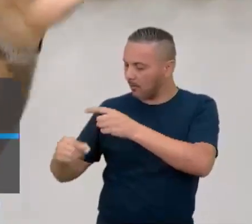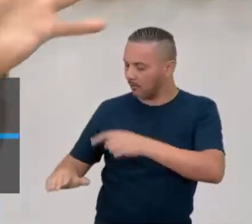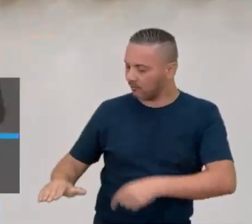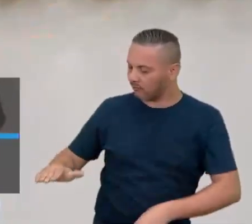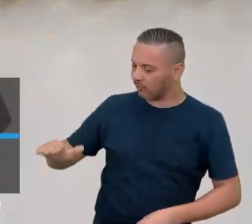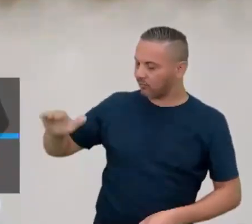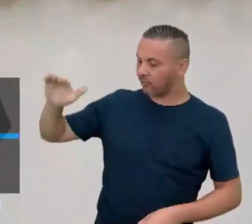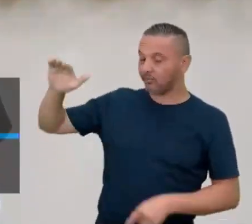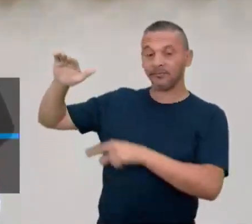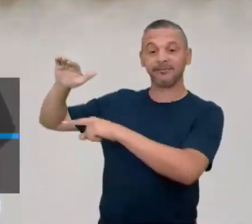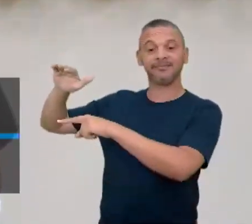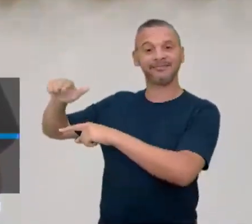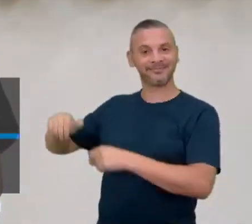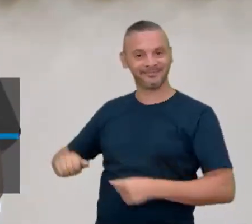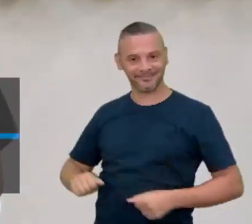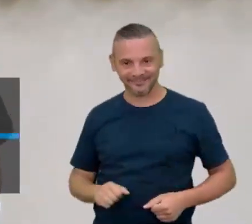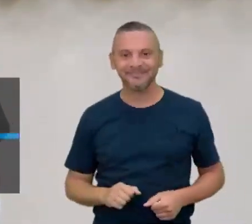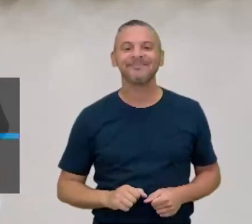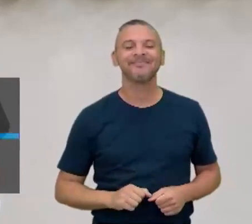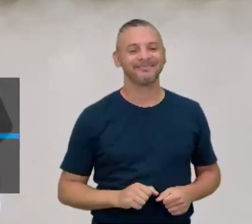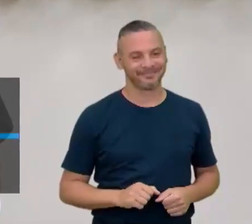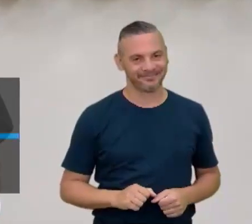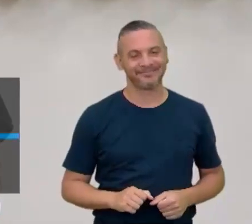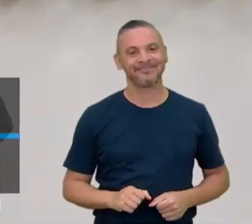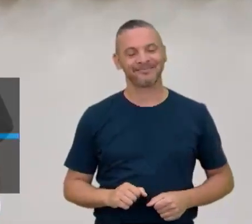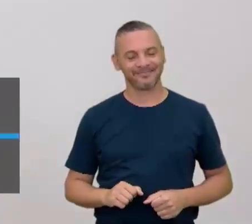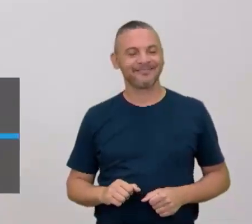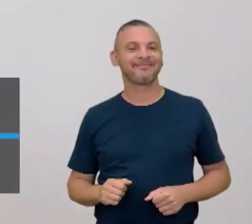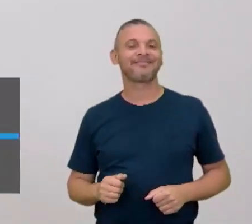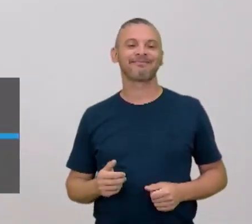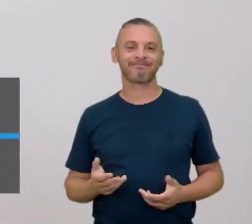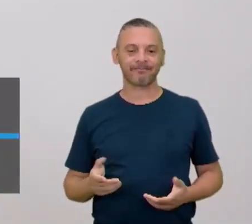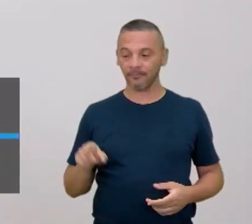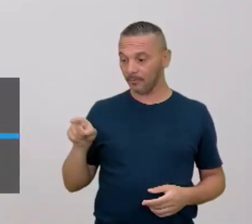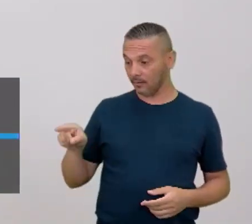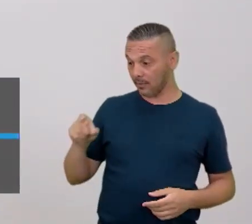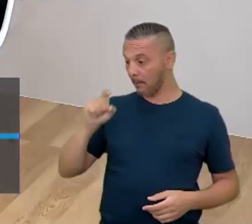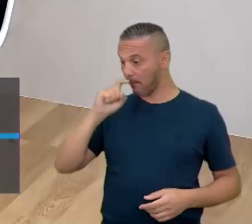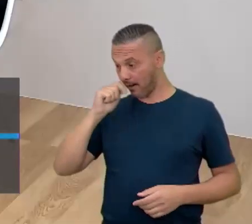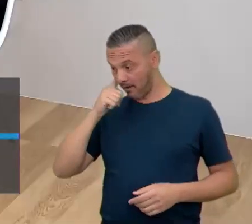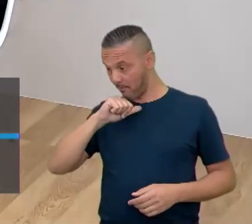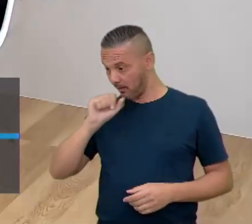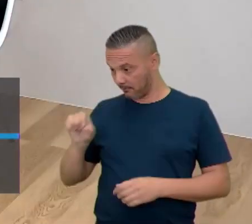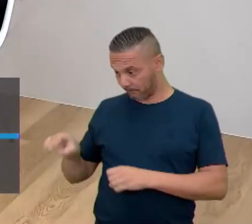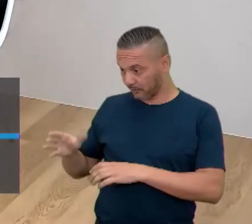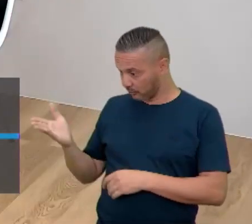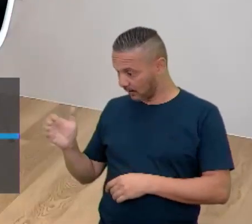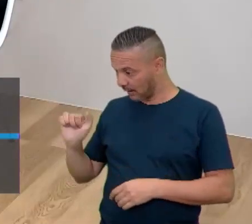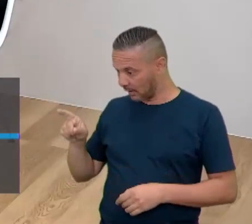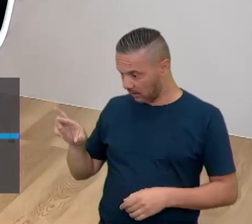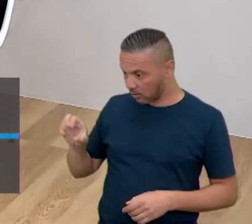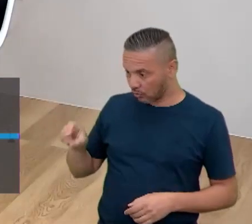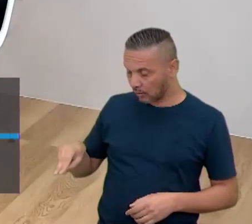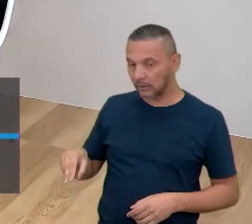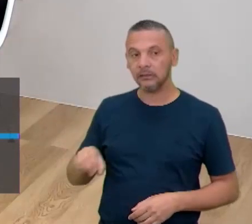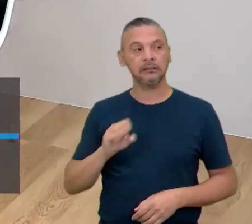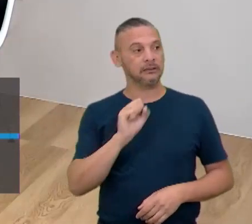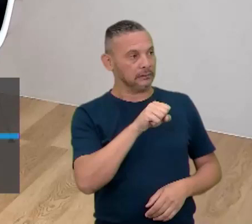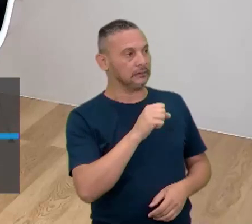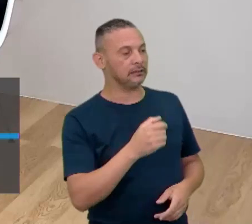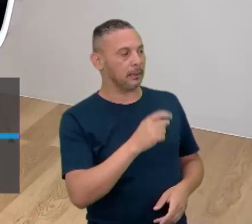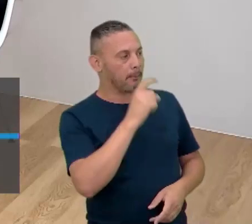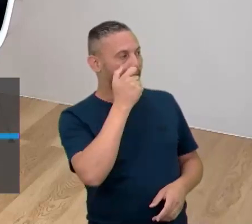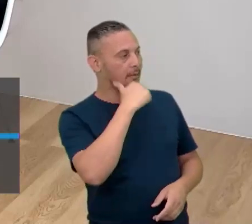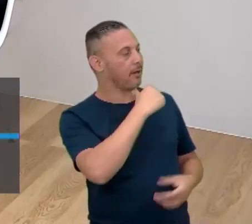é quase que um patrimônio cultural nosso. Você foi criado pelos seus pais? Isso. Se você tivesse que